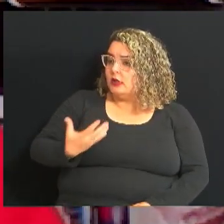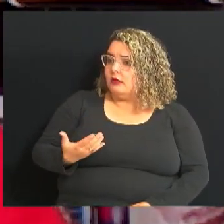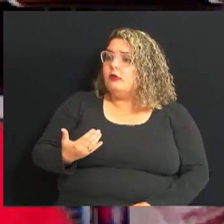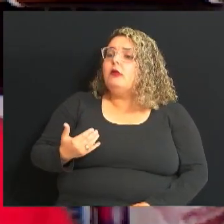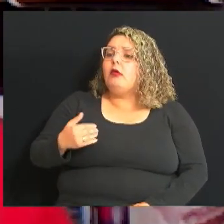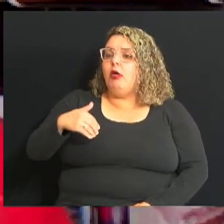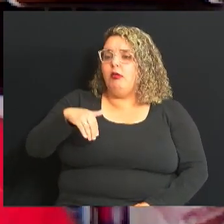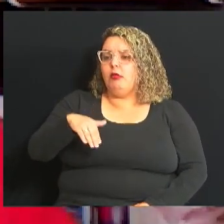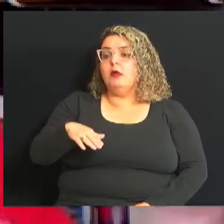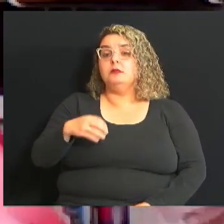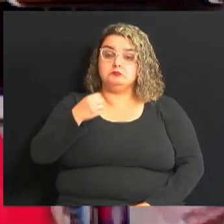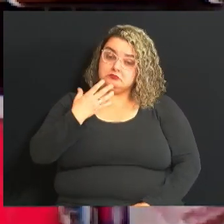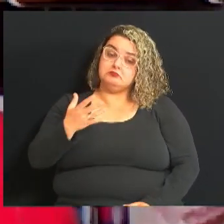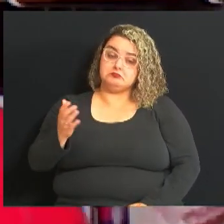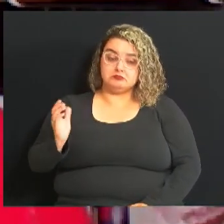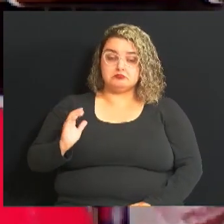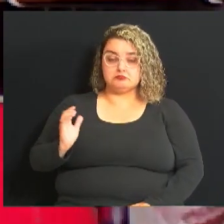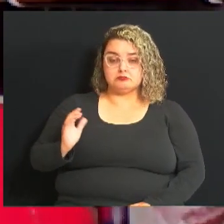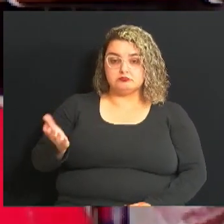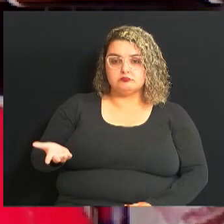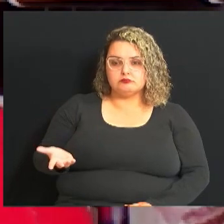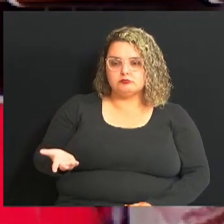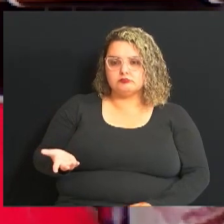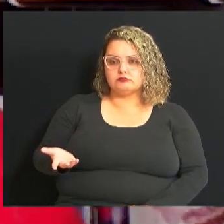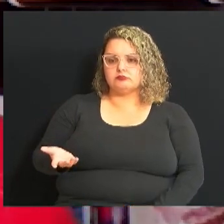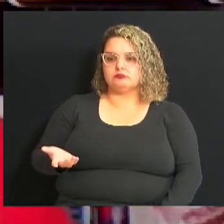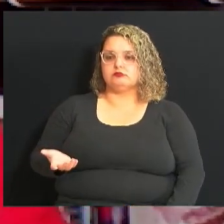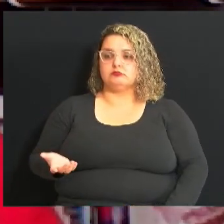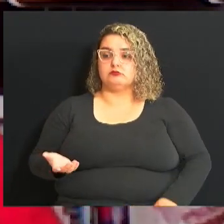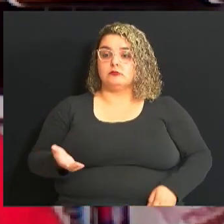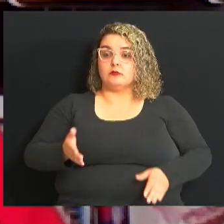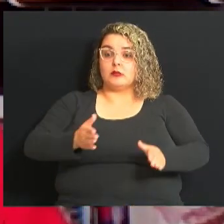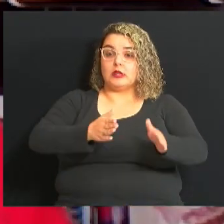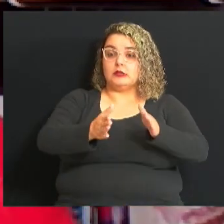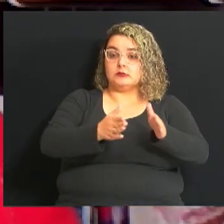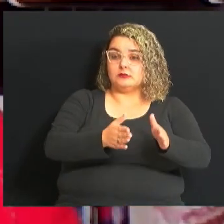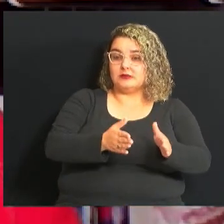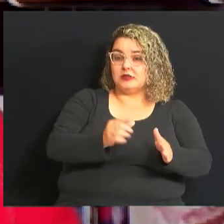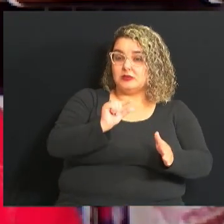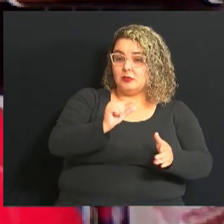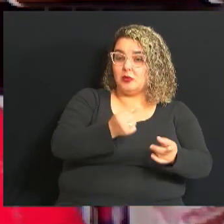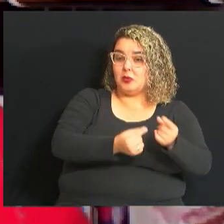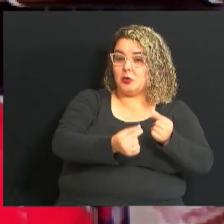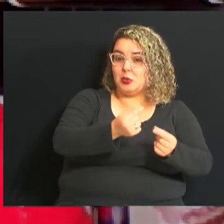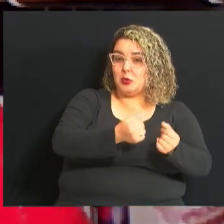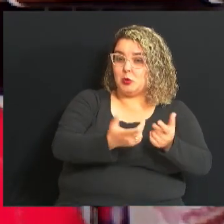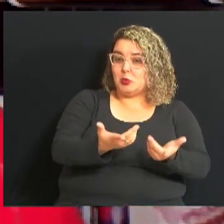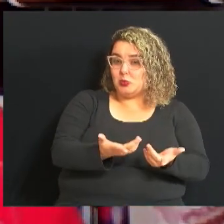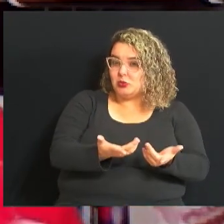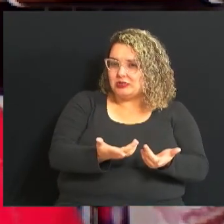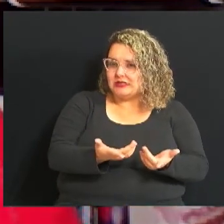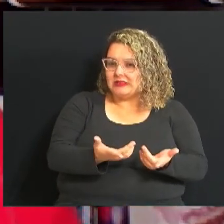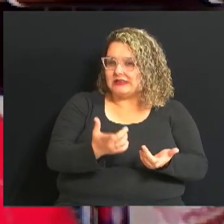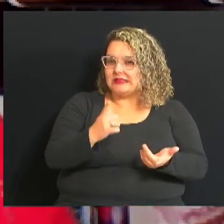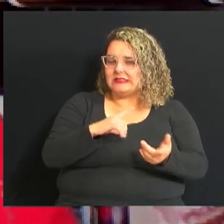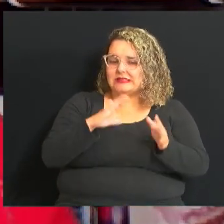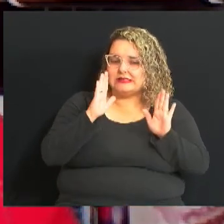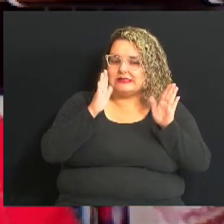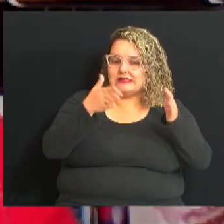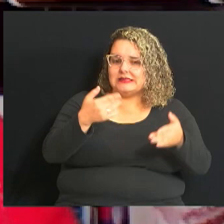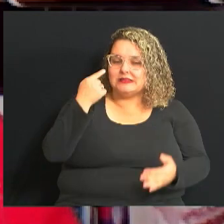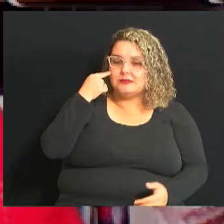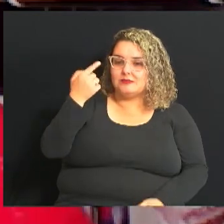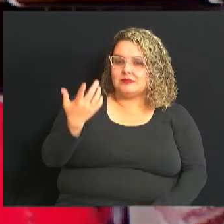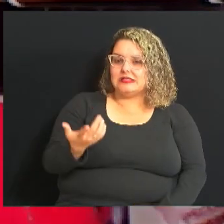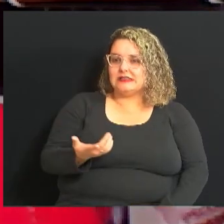bem-estar social, tá? Nos momentos de escassez, há uma tendência a